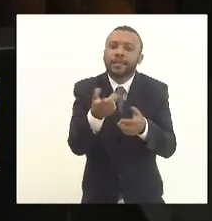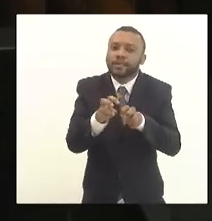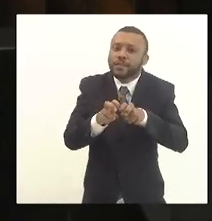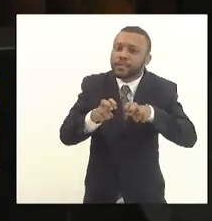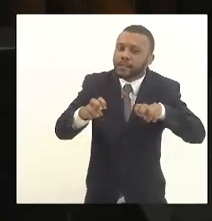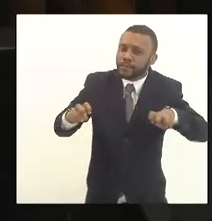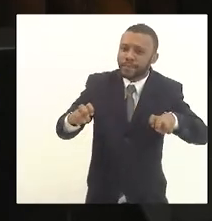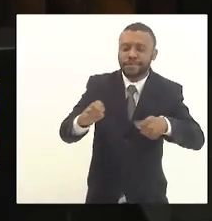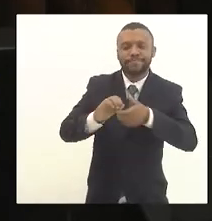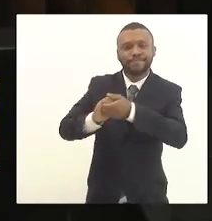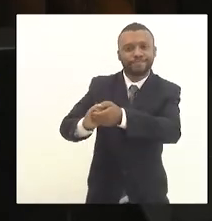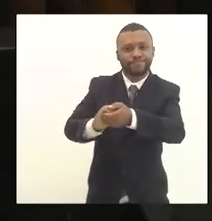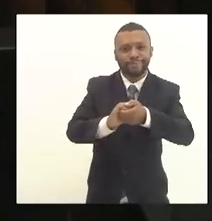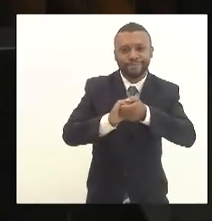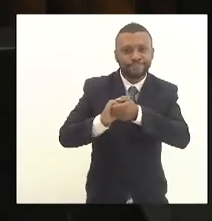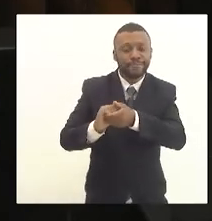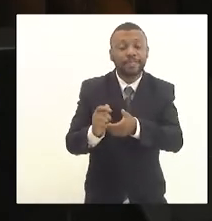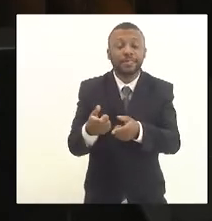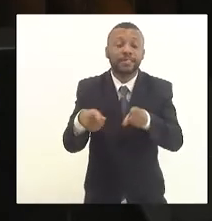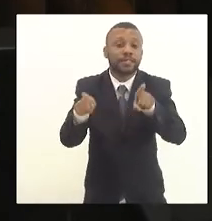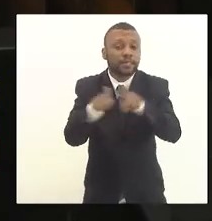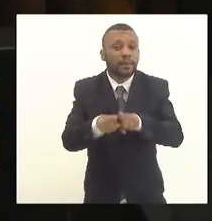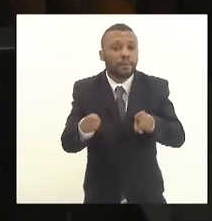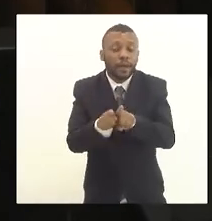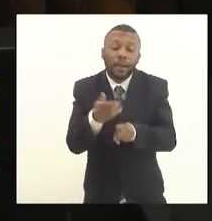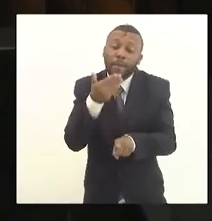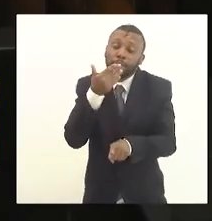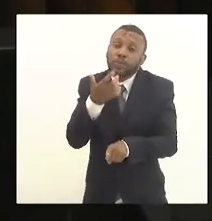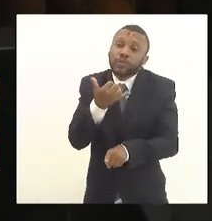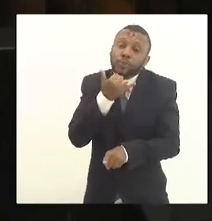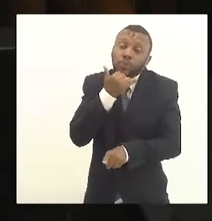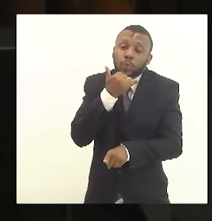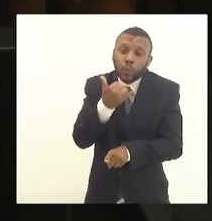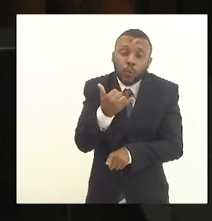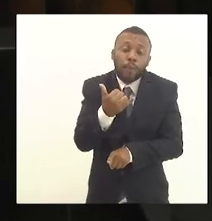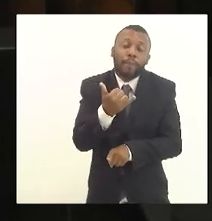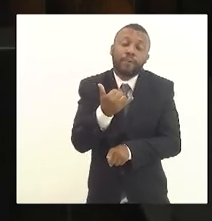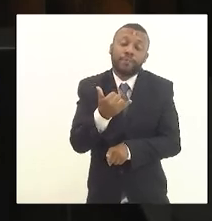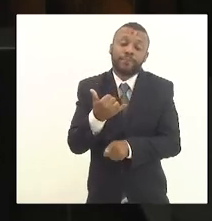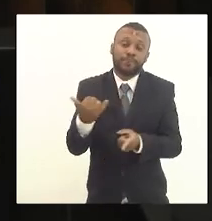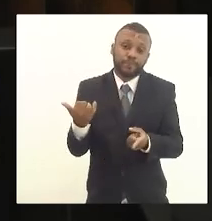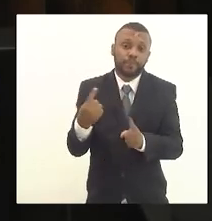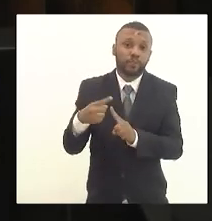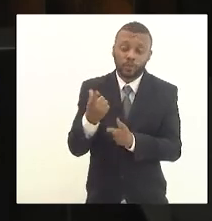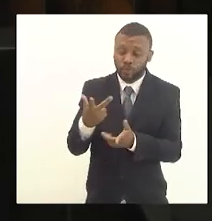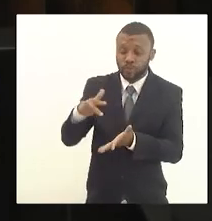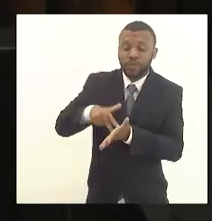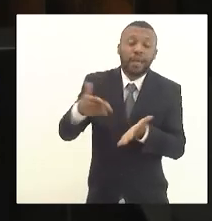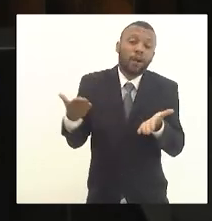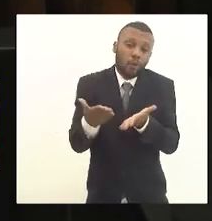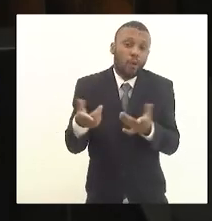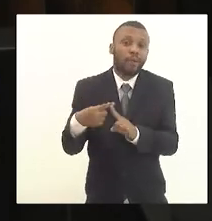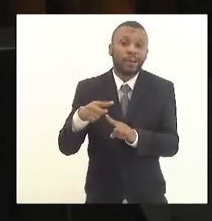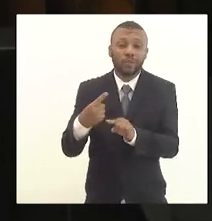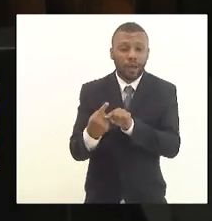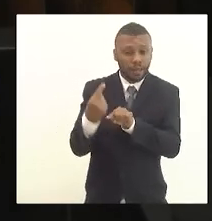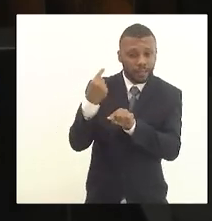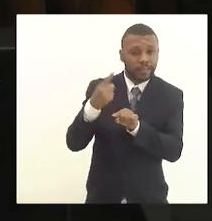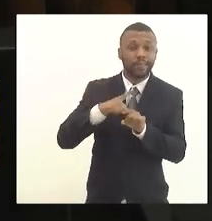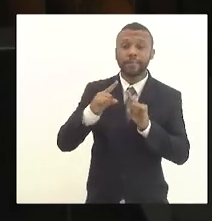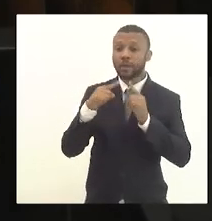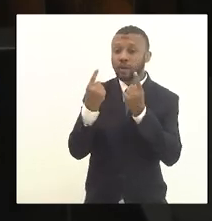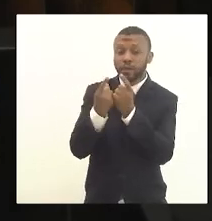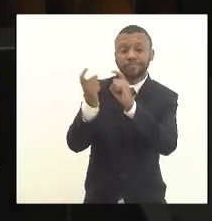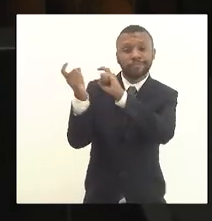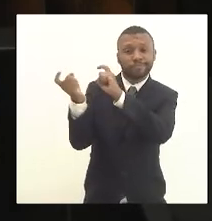desculpas de eu estar aqui somente agora, porque nós estávamos na reunião da CPI dos trens. E o número de eventos que